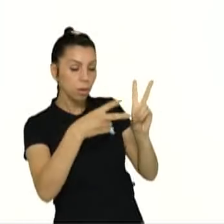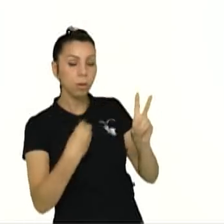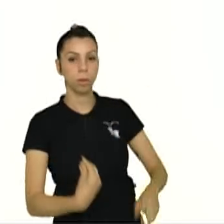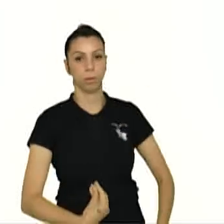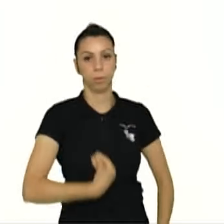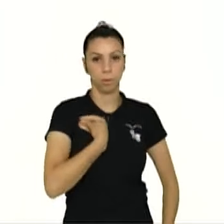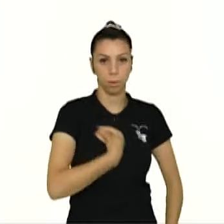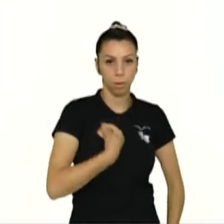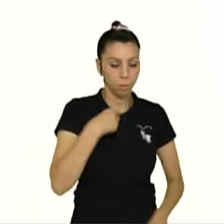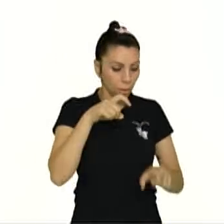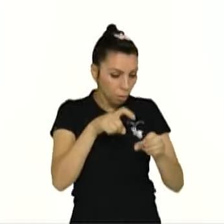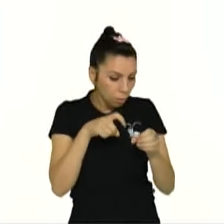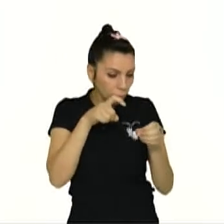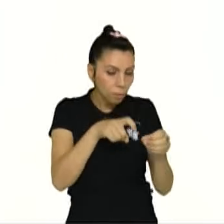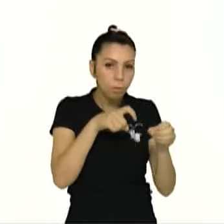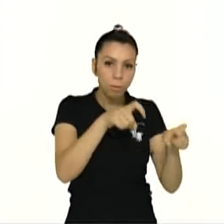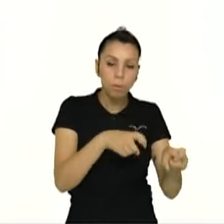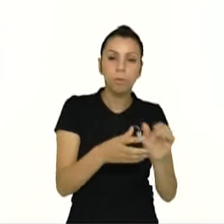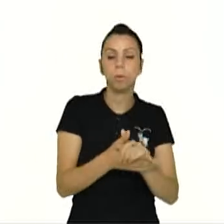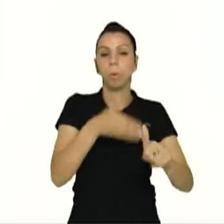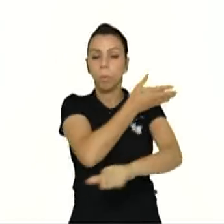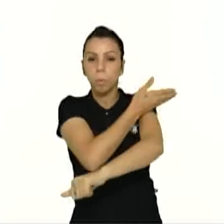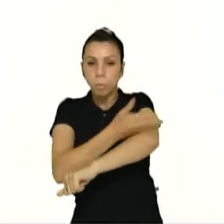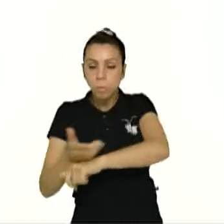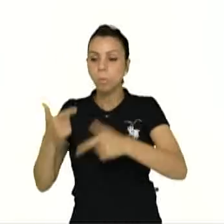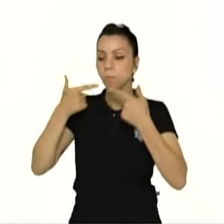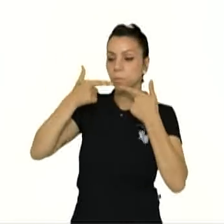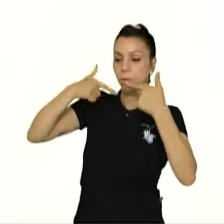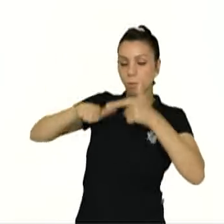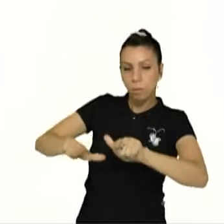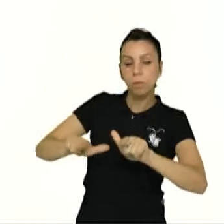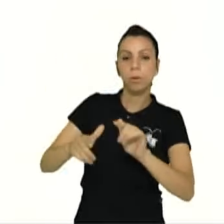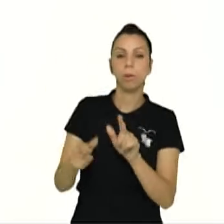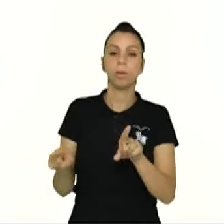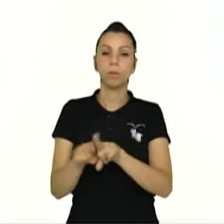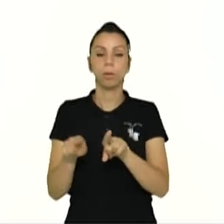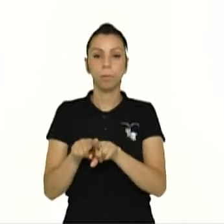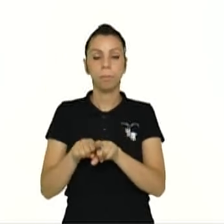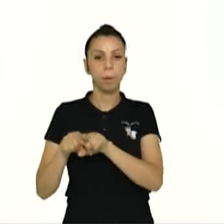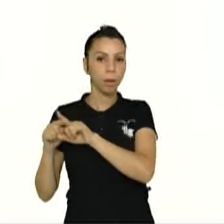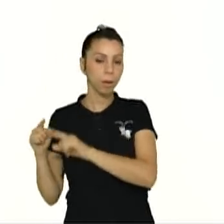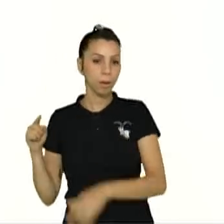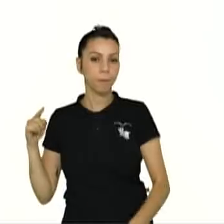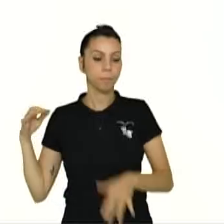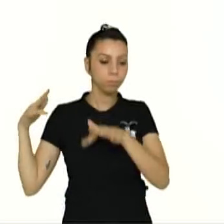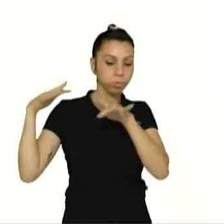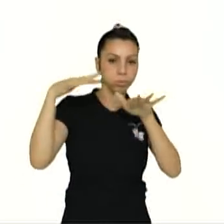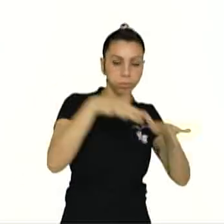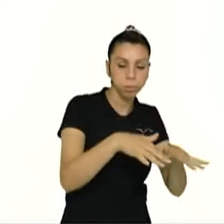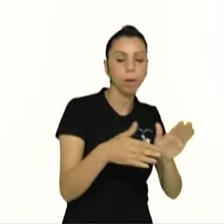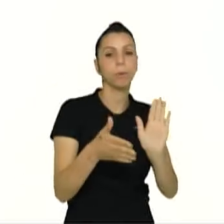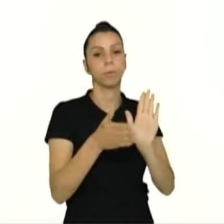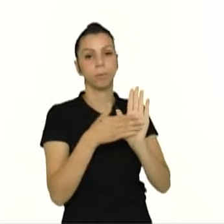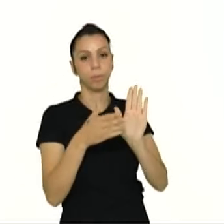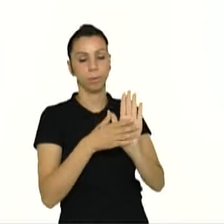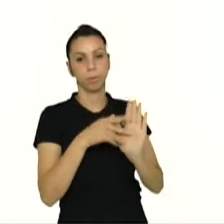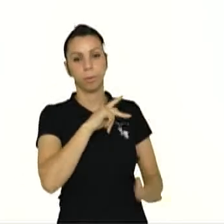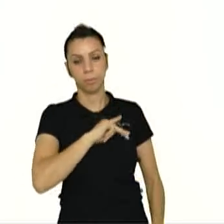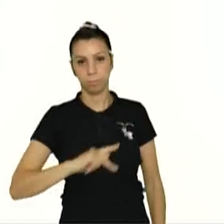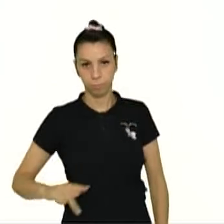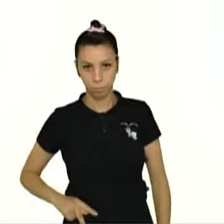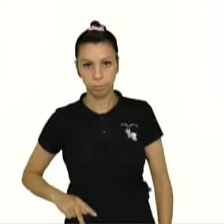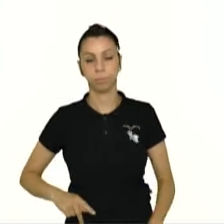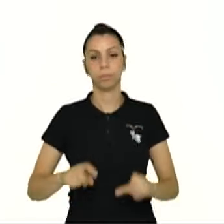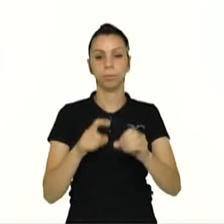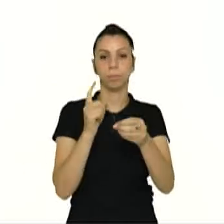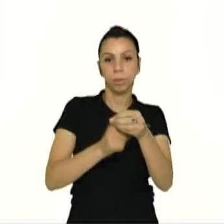em hordas errantes, seus costumes e línguas, e mandar missionários que solicitará do presidente da província quando